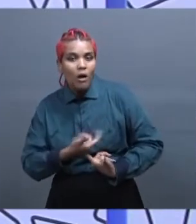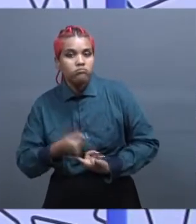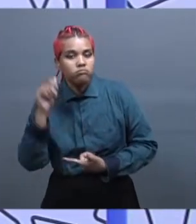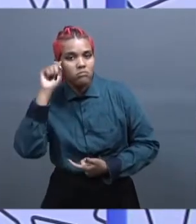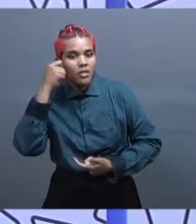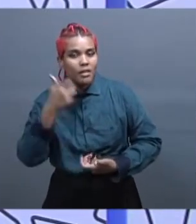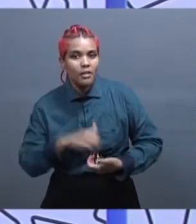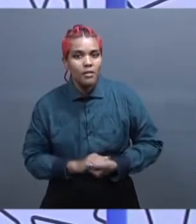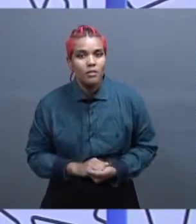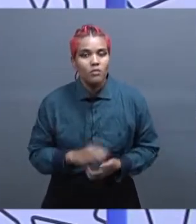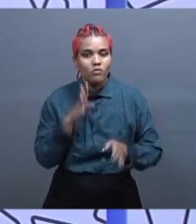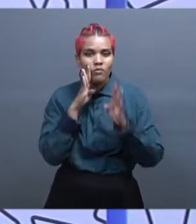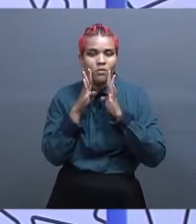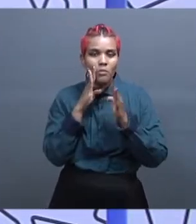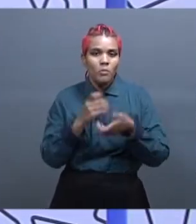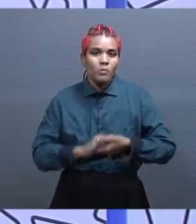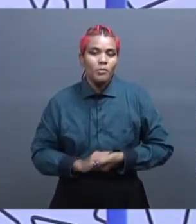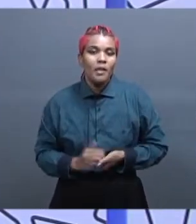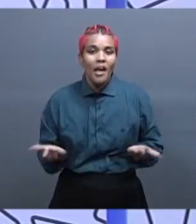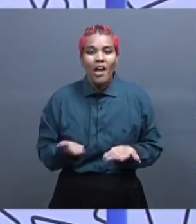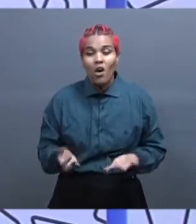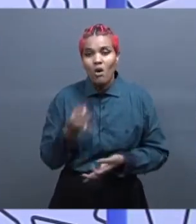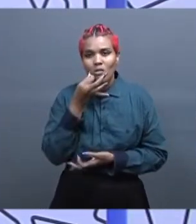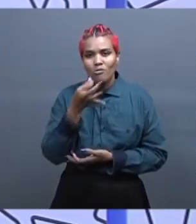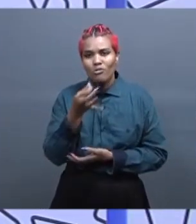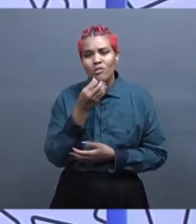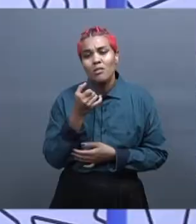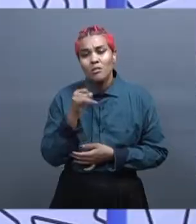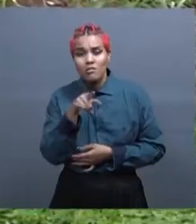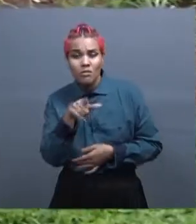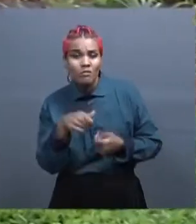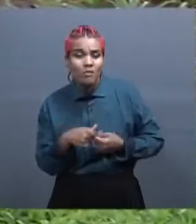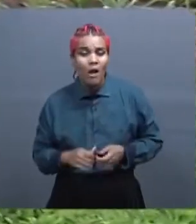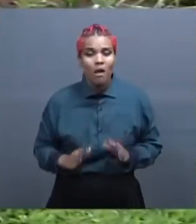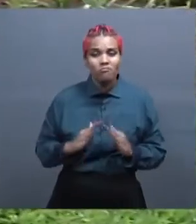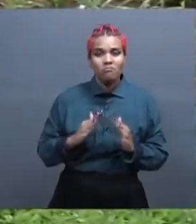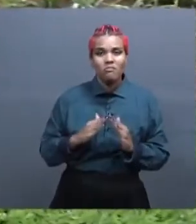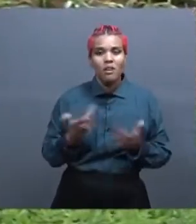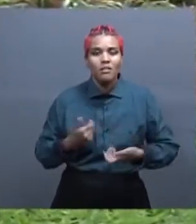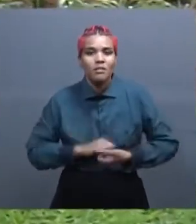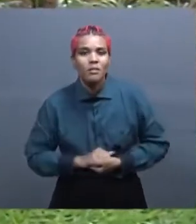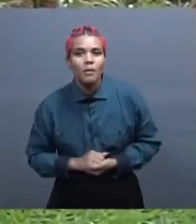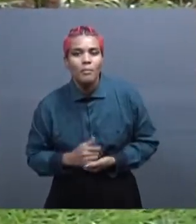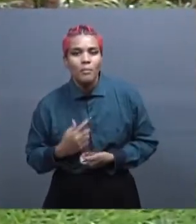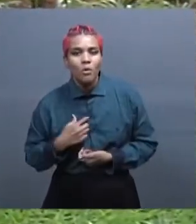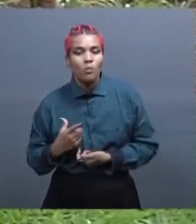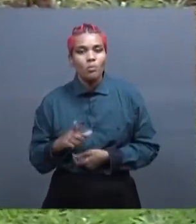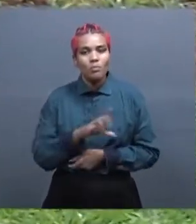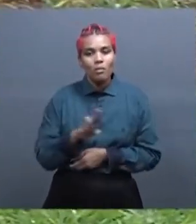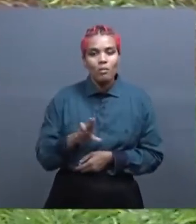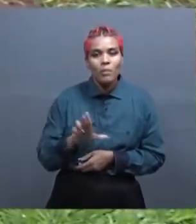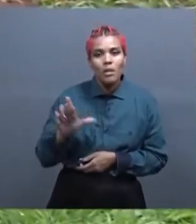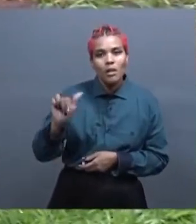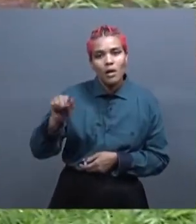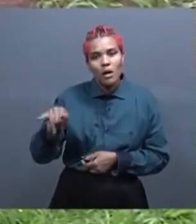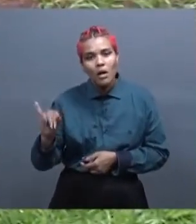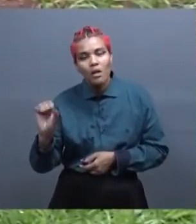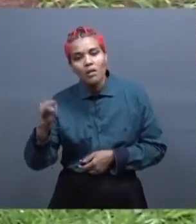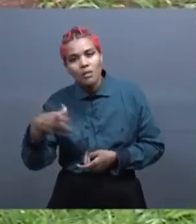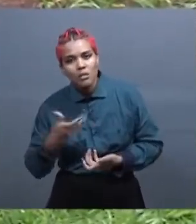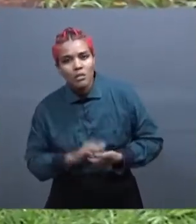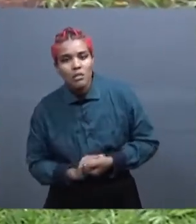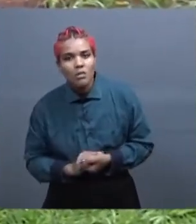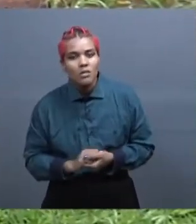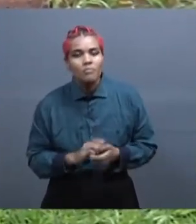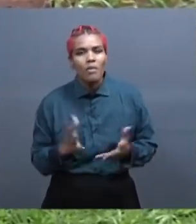confere outras dicas para quem prefere ficar em casa no final de semana meu nome é laís ea dica que eu dou é assistir a série da netflix